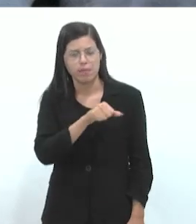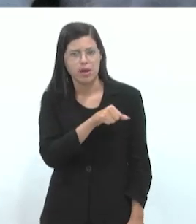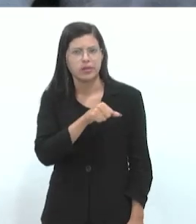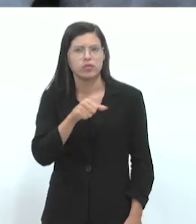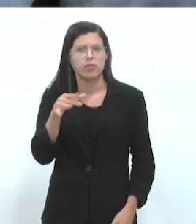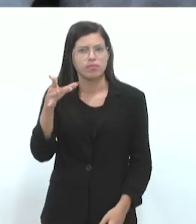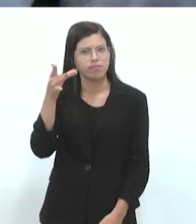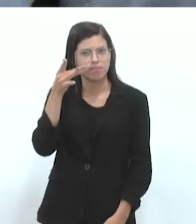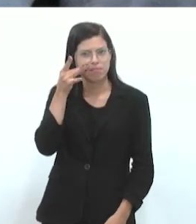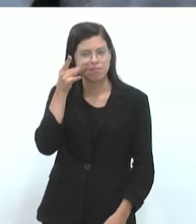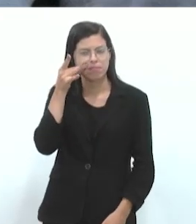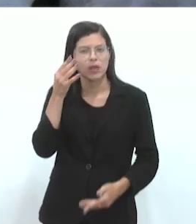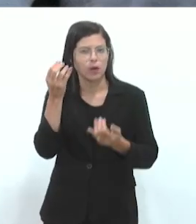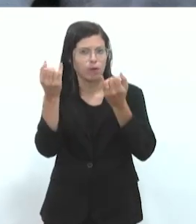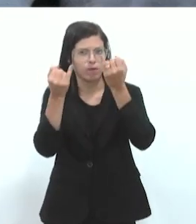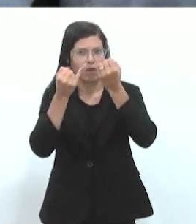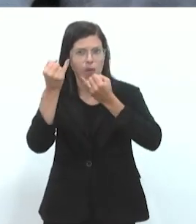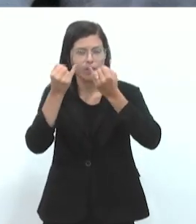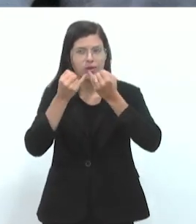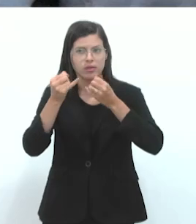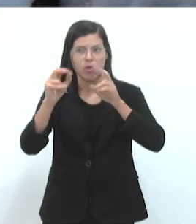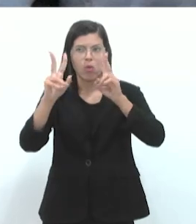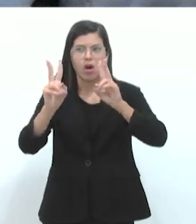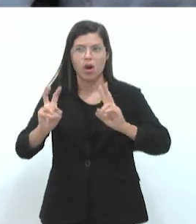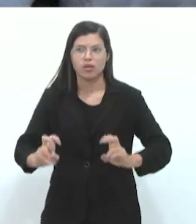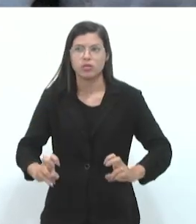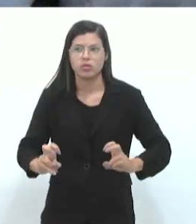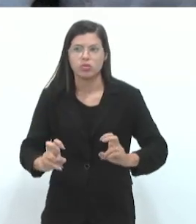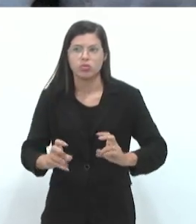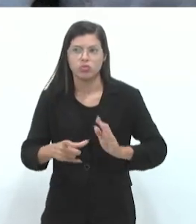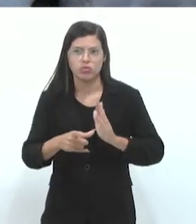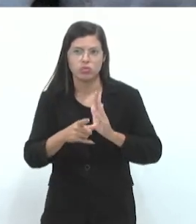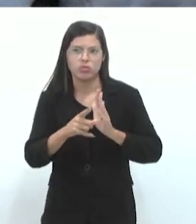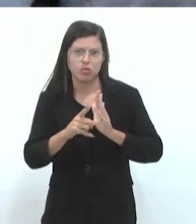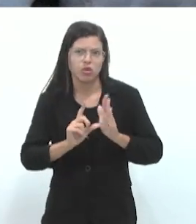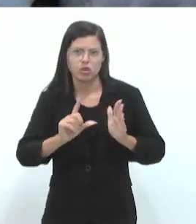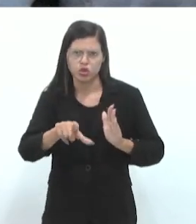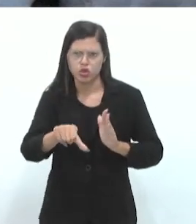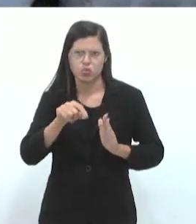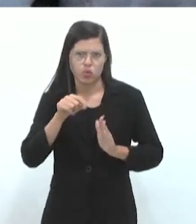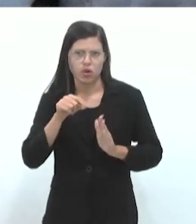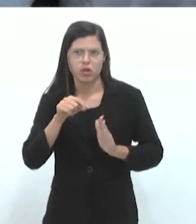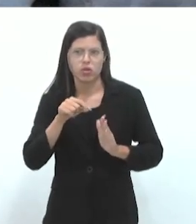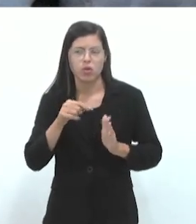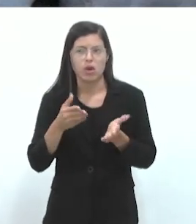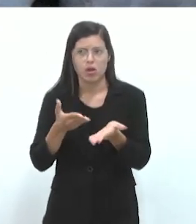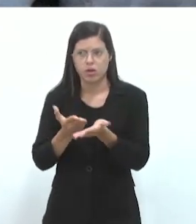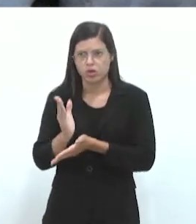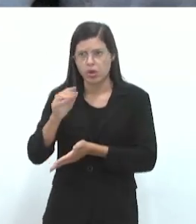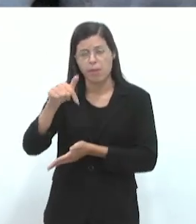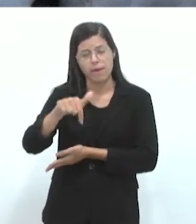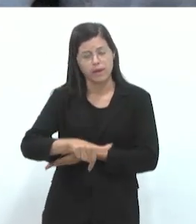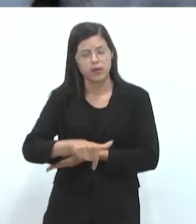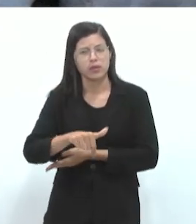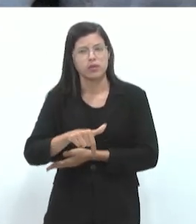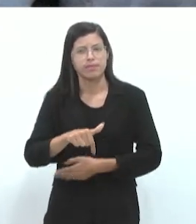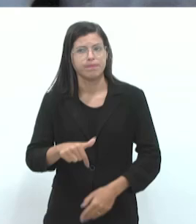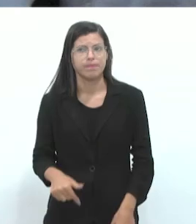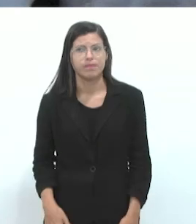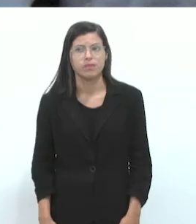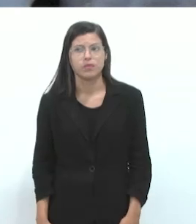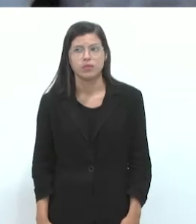pessoalmente informações sobre assunto previamente determinado. A gente aprova aqui, não